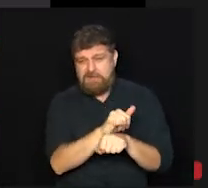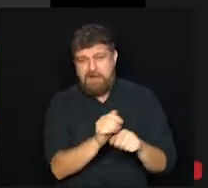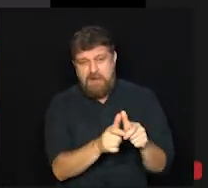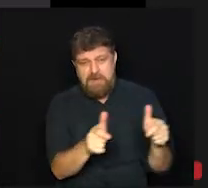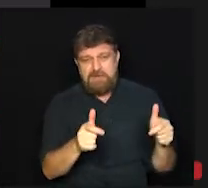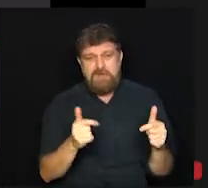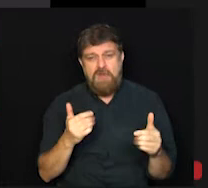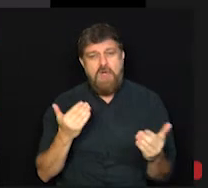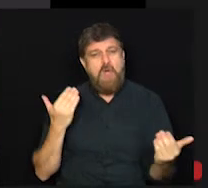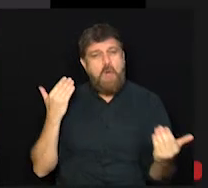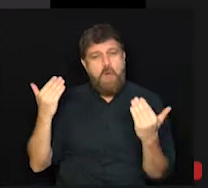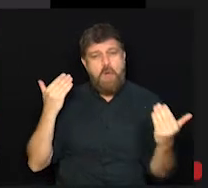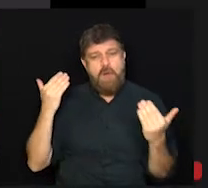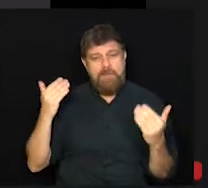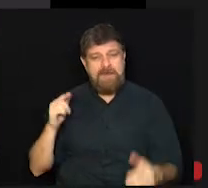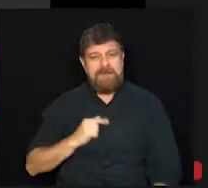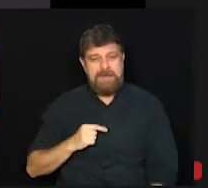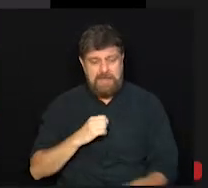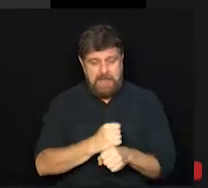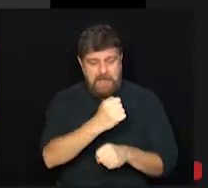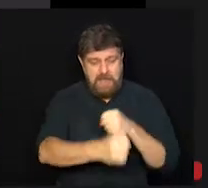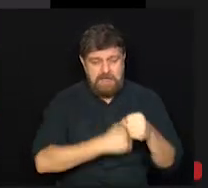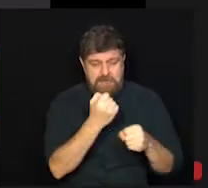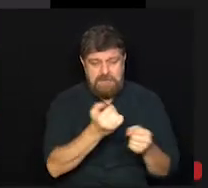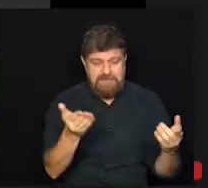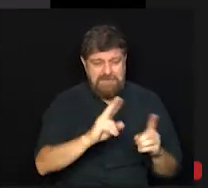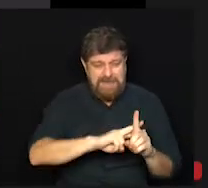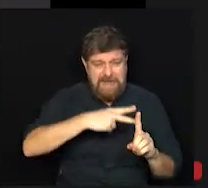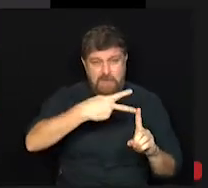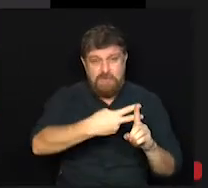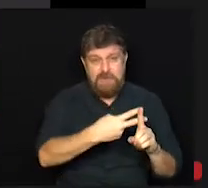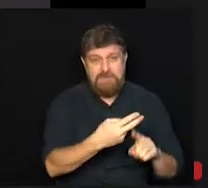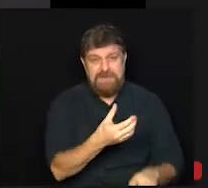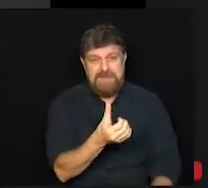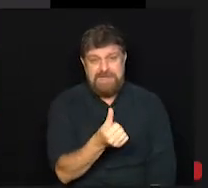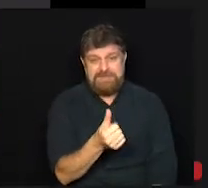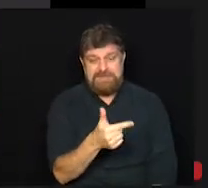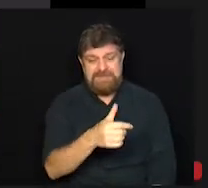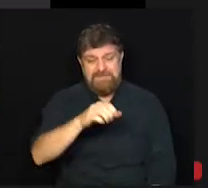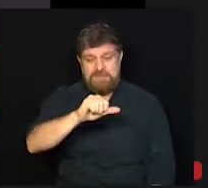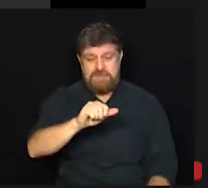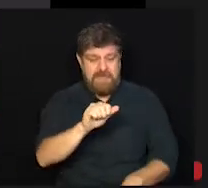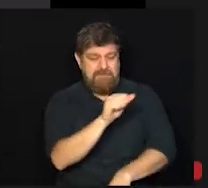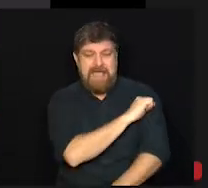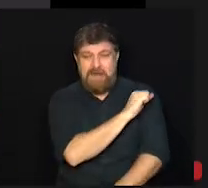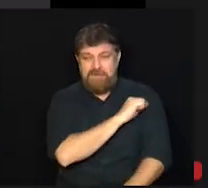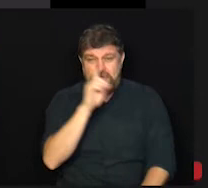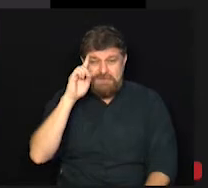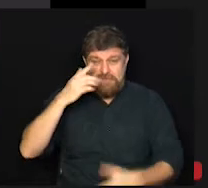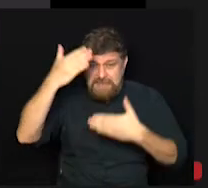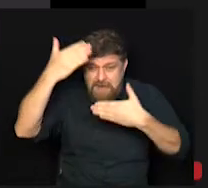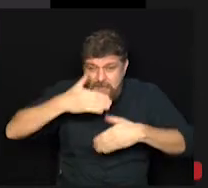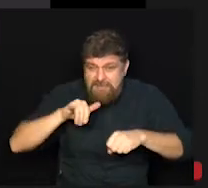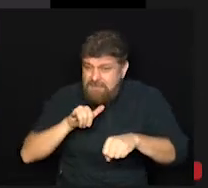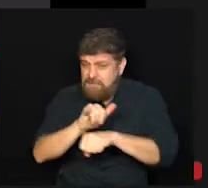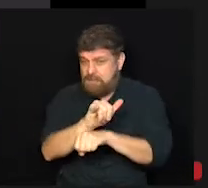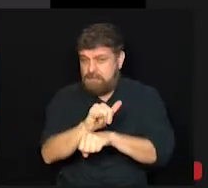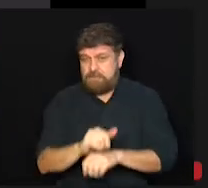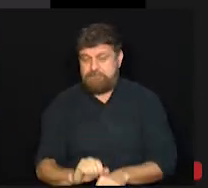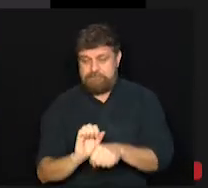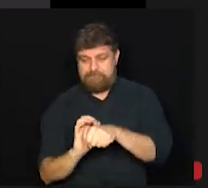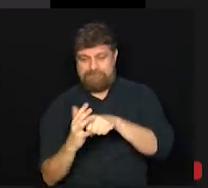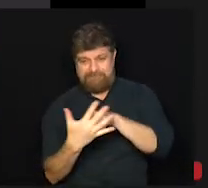foram 385, esse ano já foi quase o dobro, 629. Então, a pandemia, para o nosso